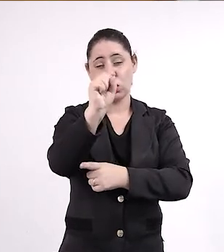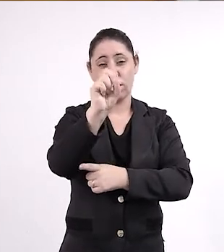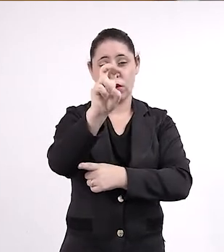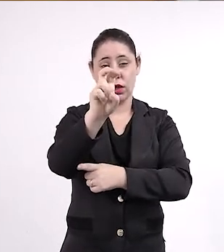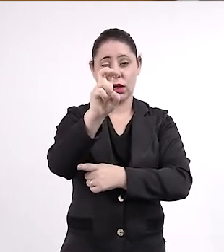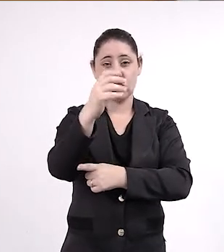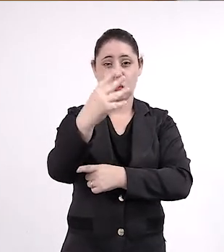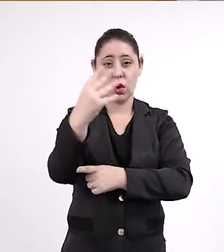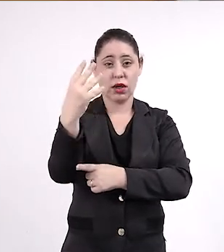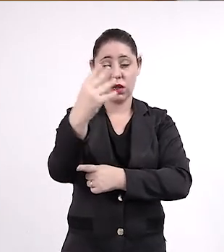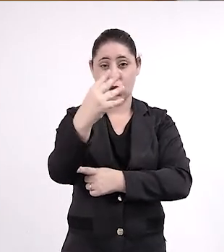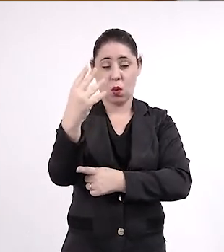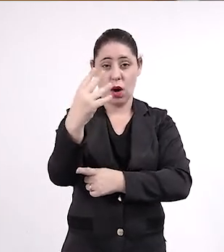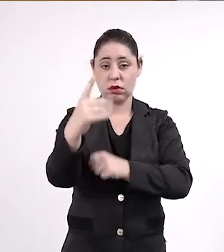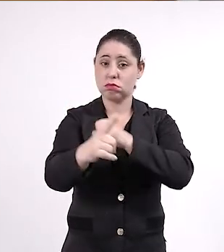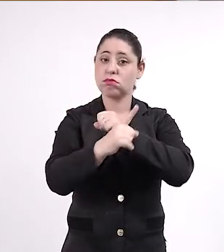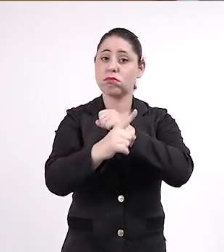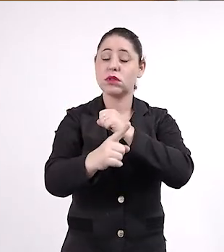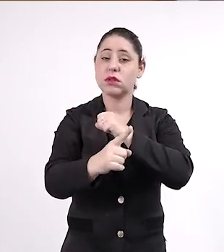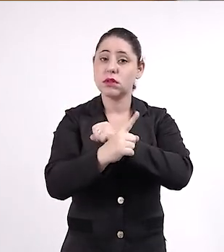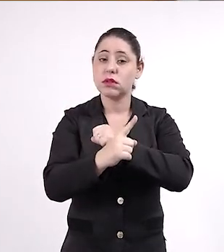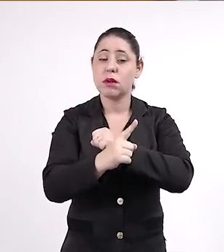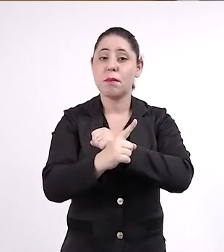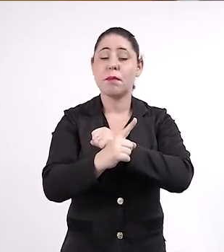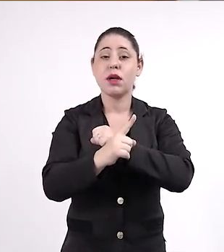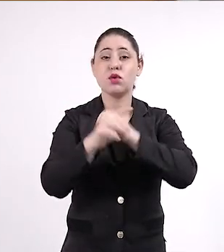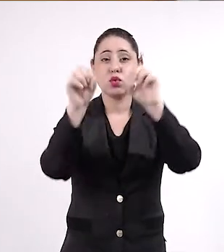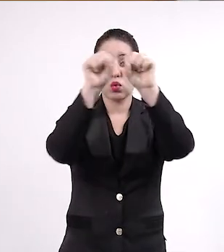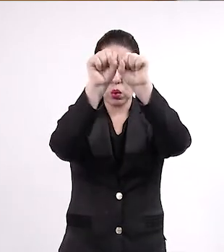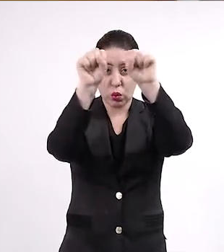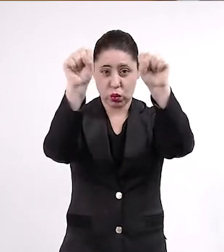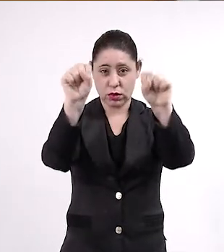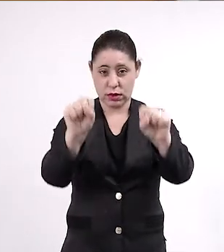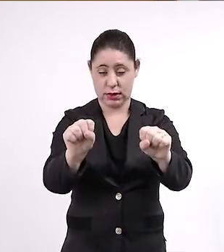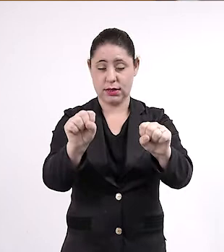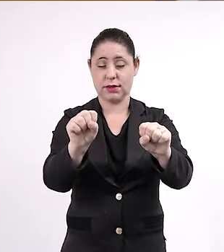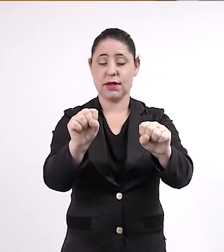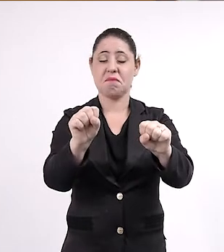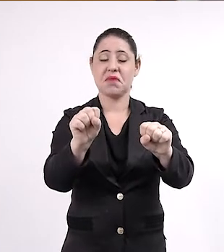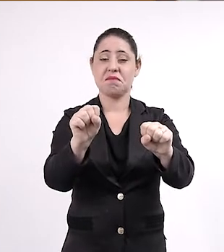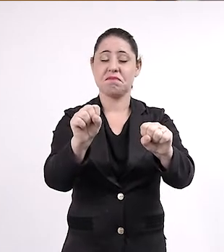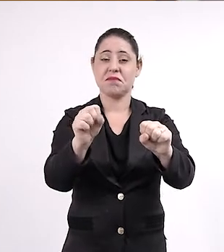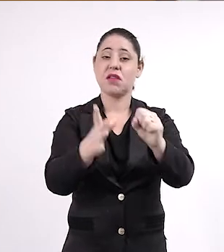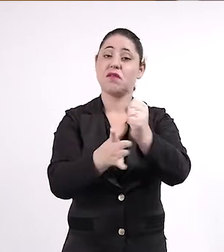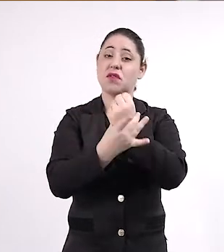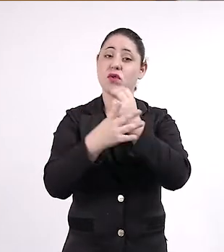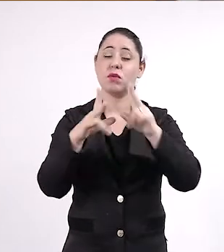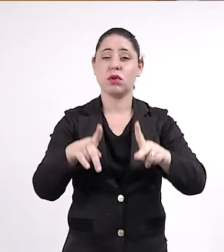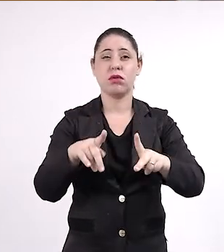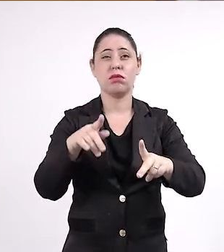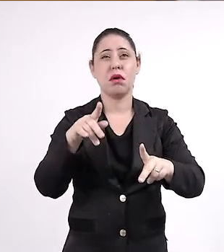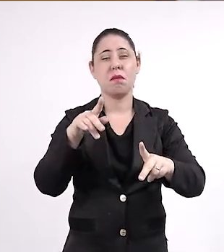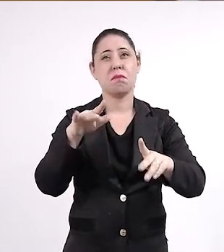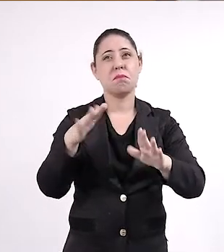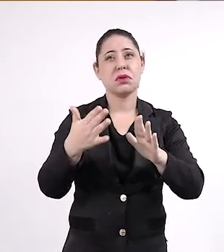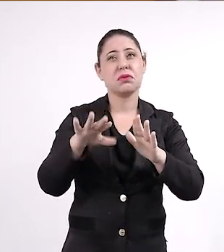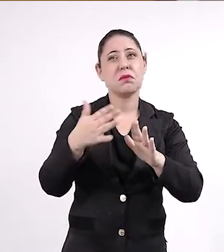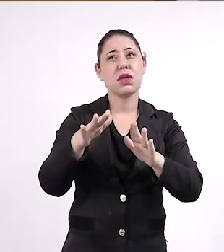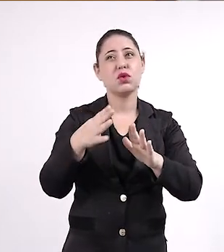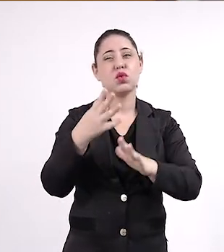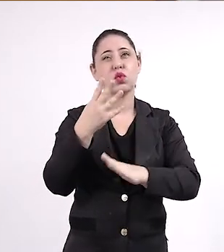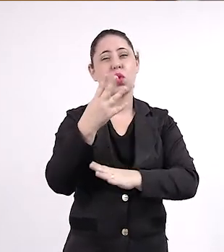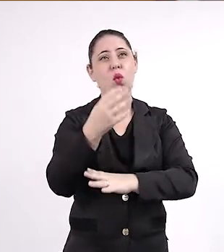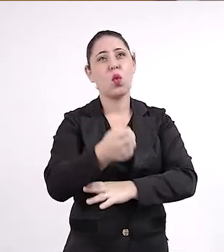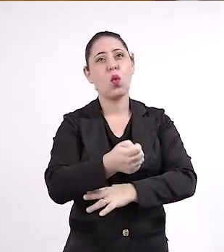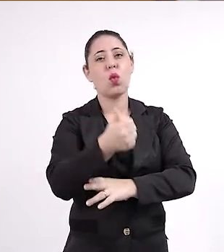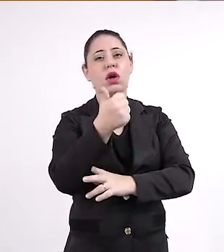8.544 atendimentos prestados exclusivamente por essa plataforma. Dá uma média, para você ter